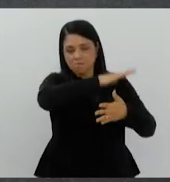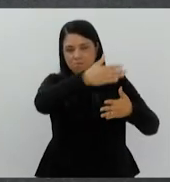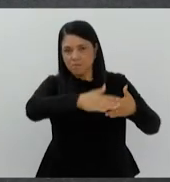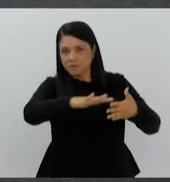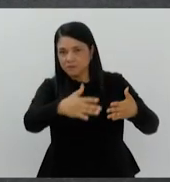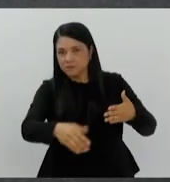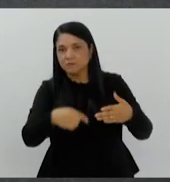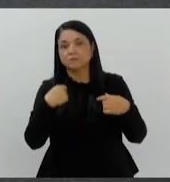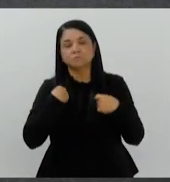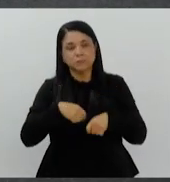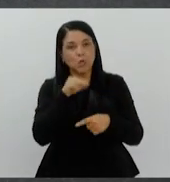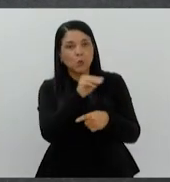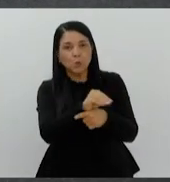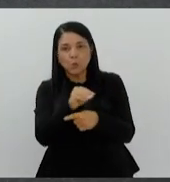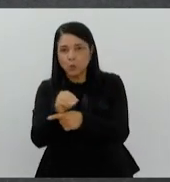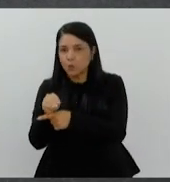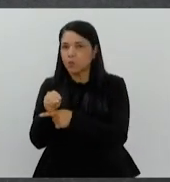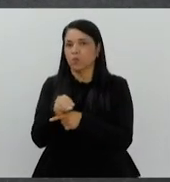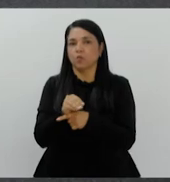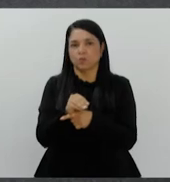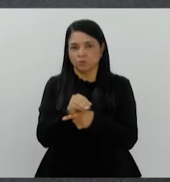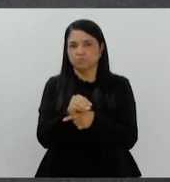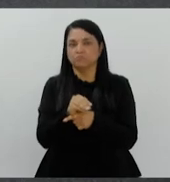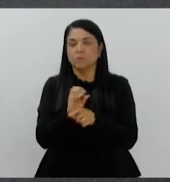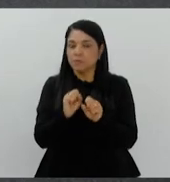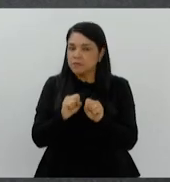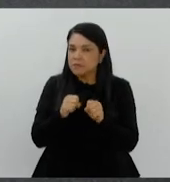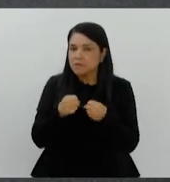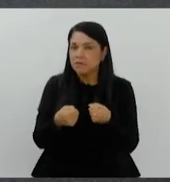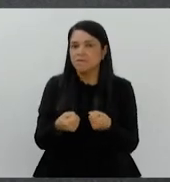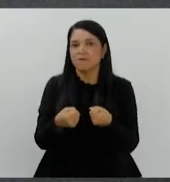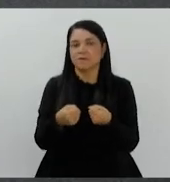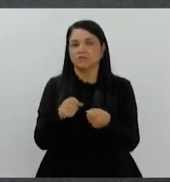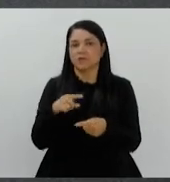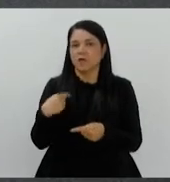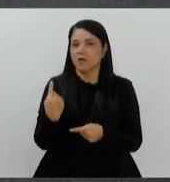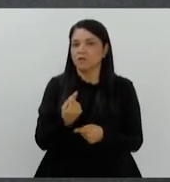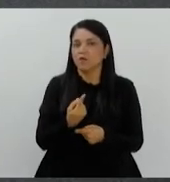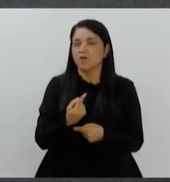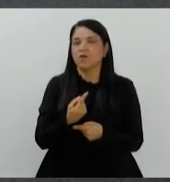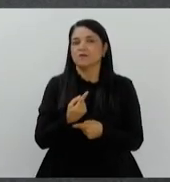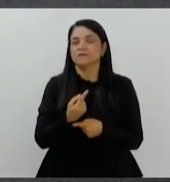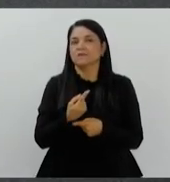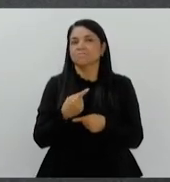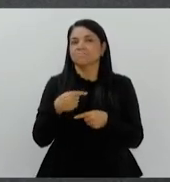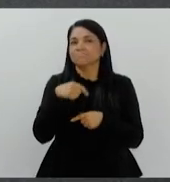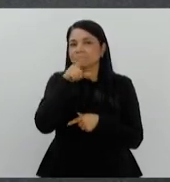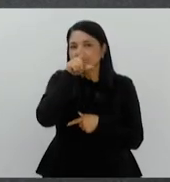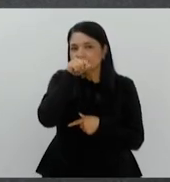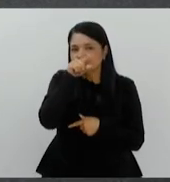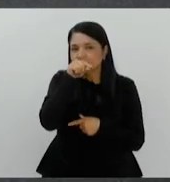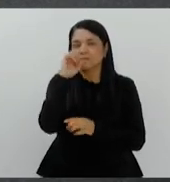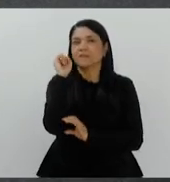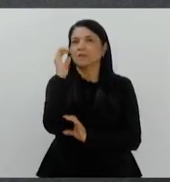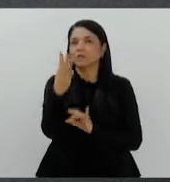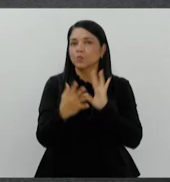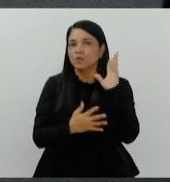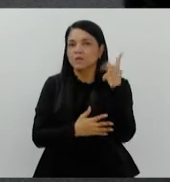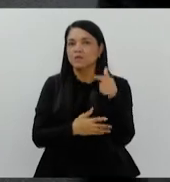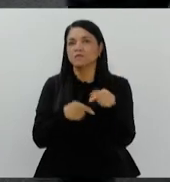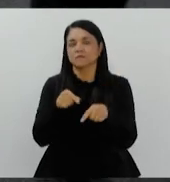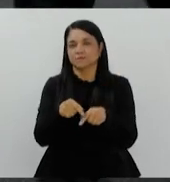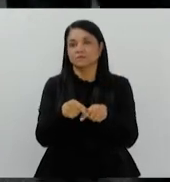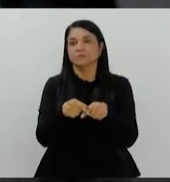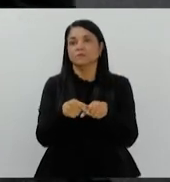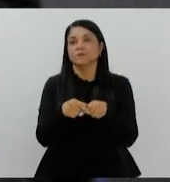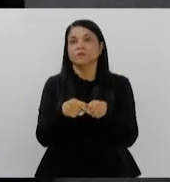ser muito bem cuidada, porque ela defende a nossa sombra, os pássaros, defende também, com as suas raízes,